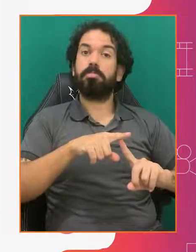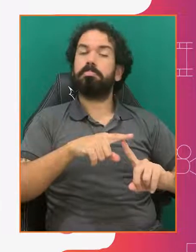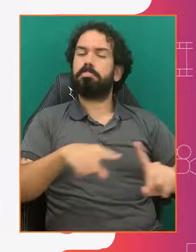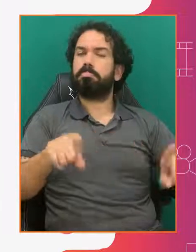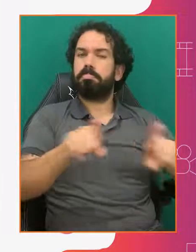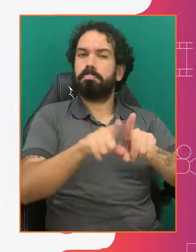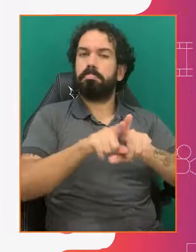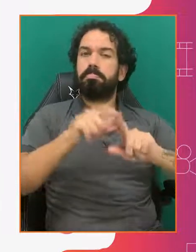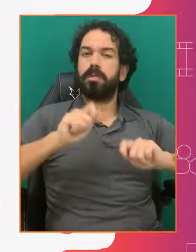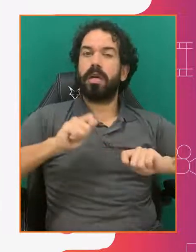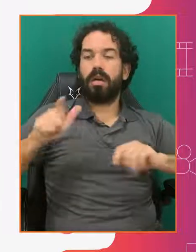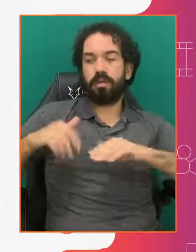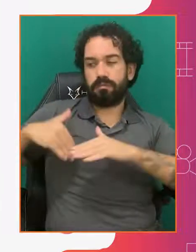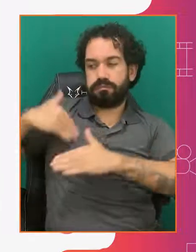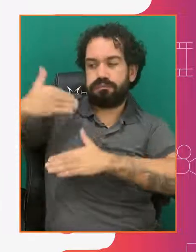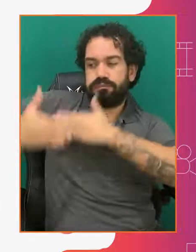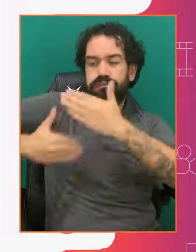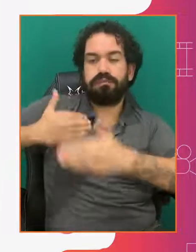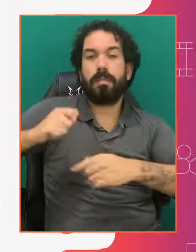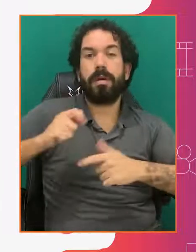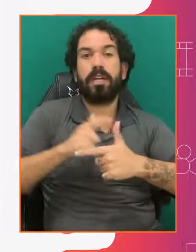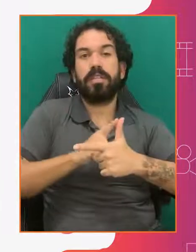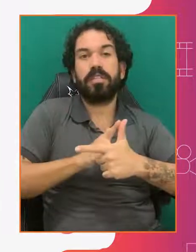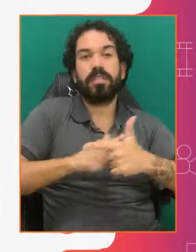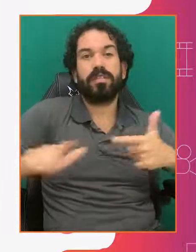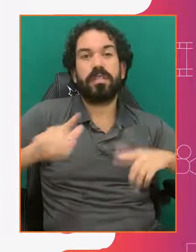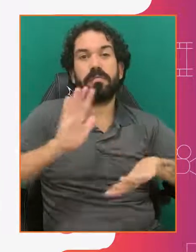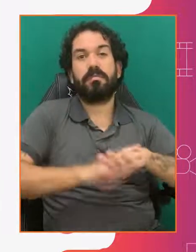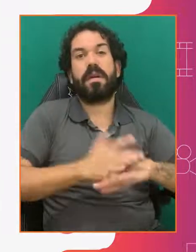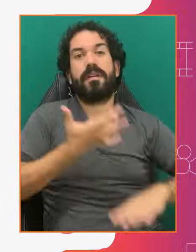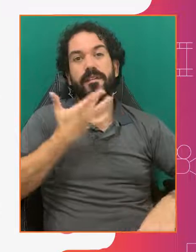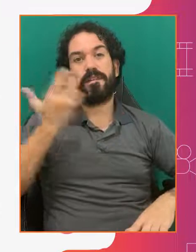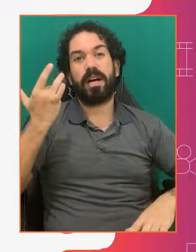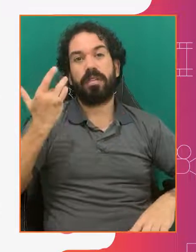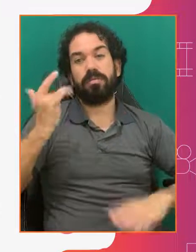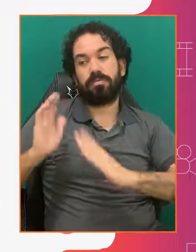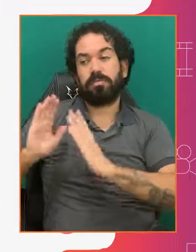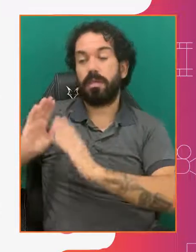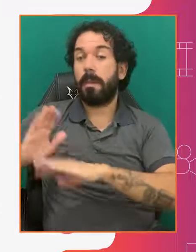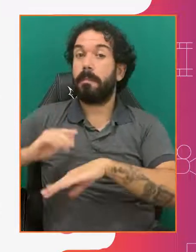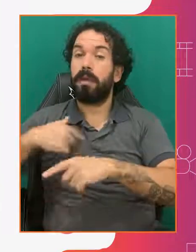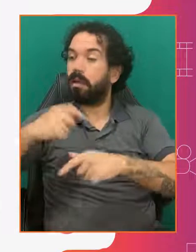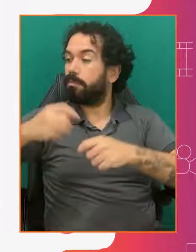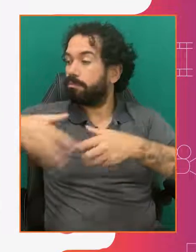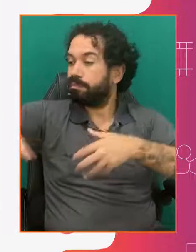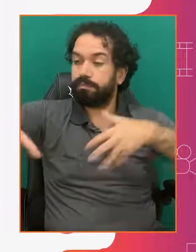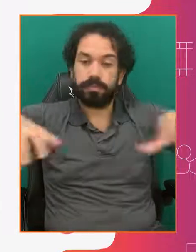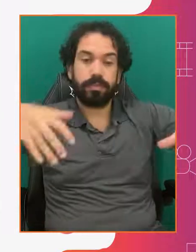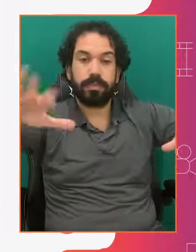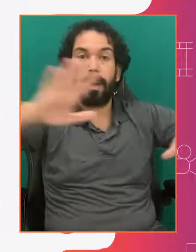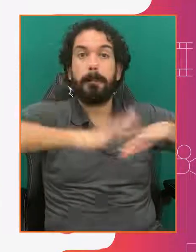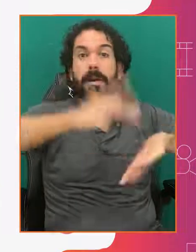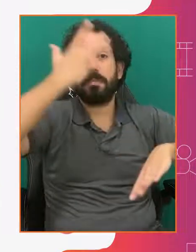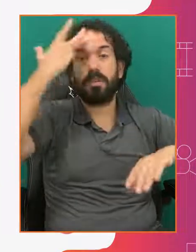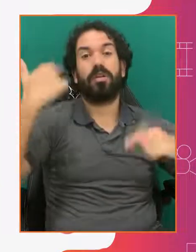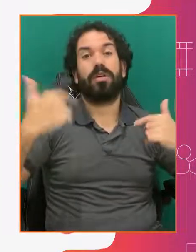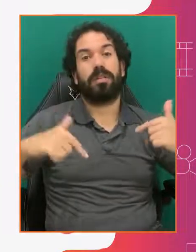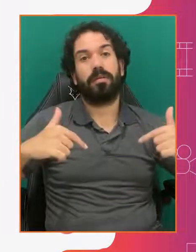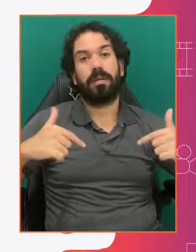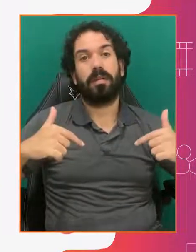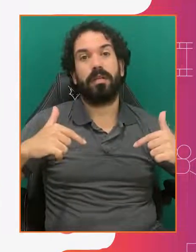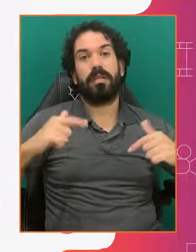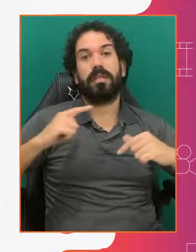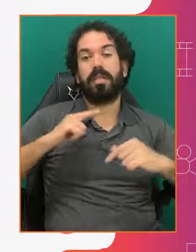também permite que o processo seja dividido mais facilmente entre mais pessoas, que é quando